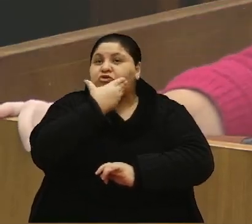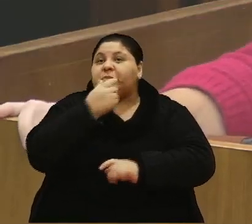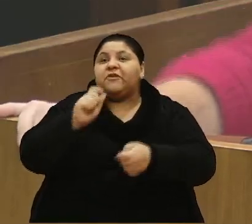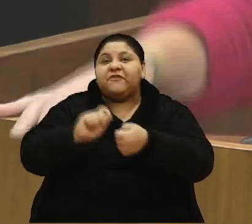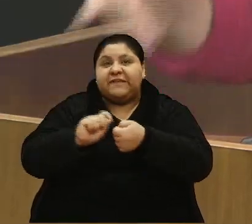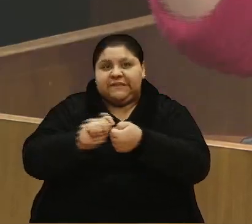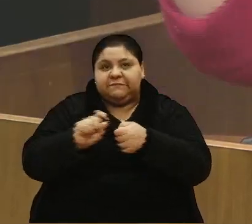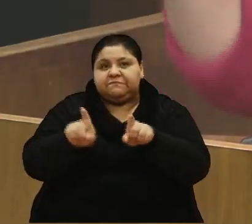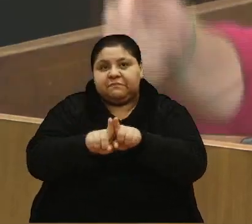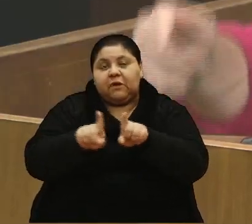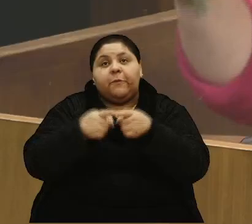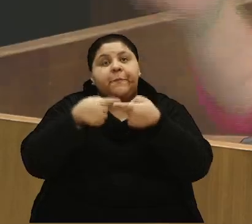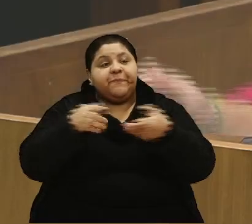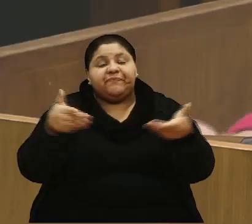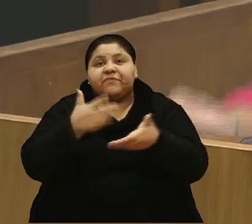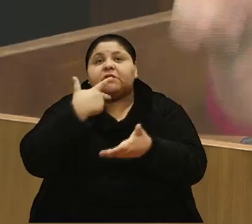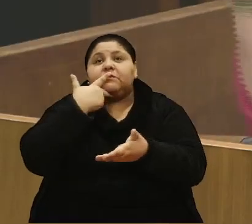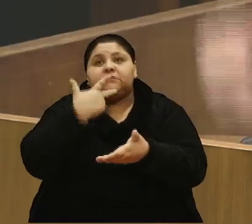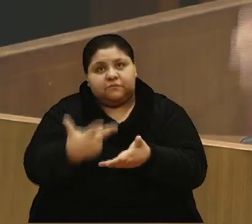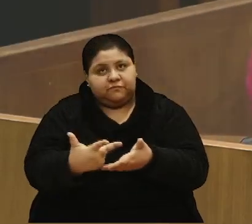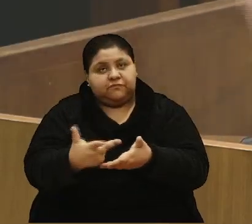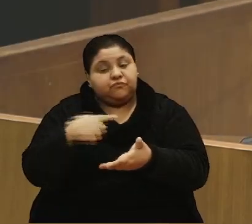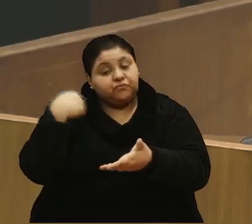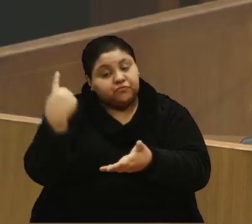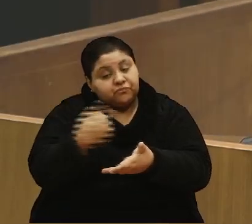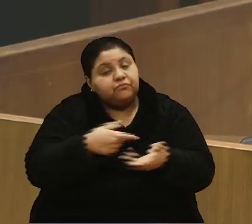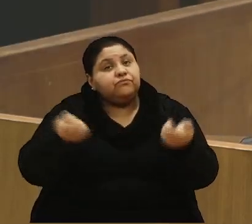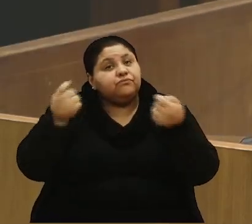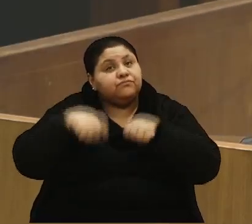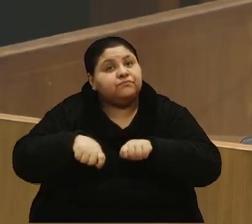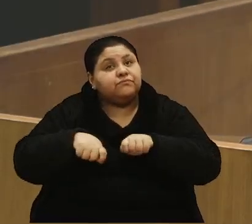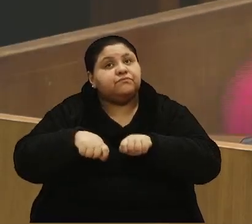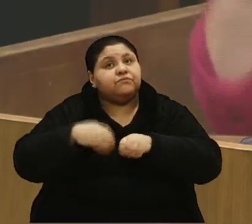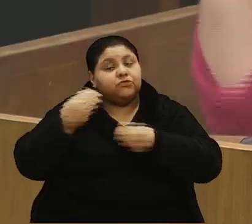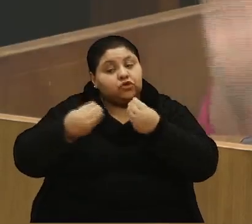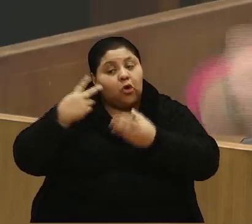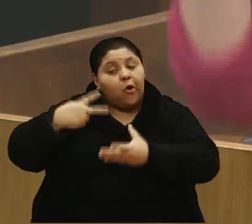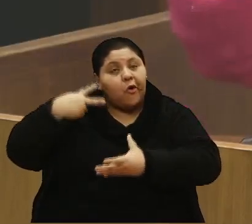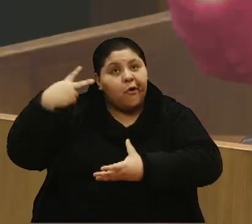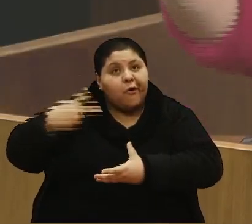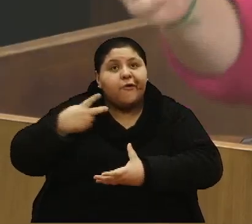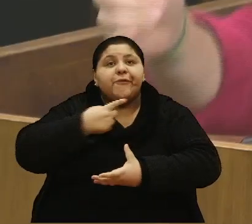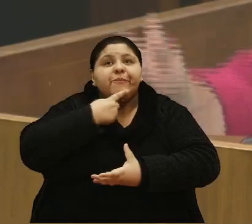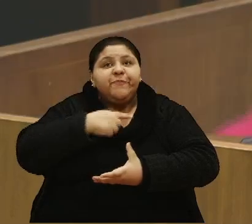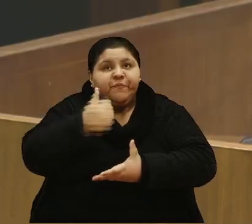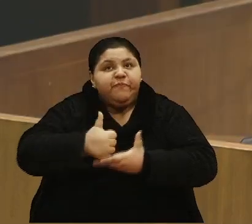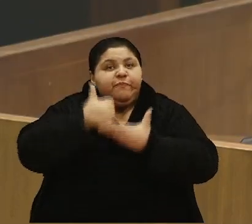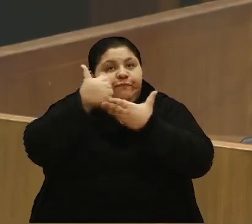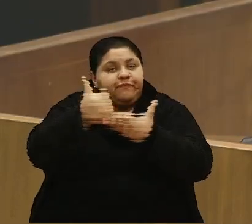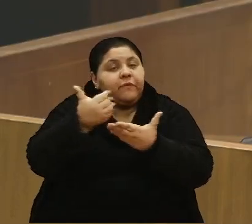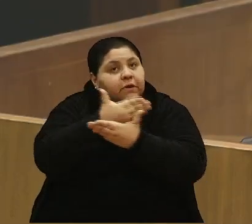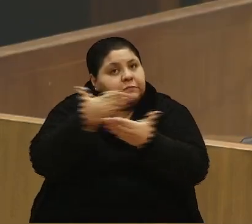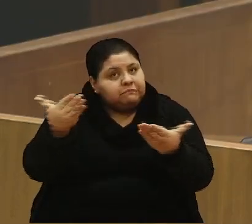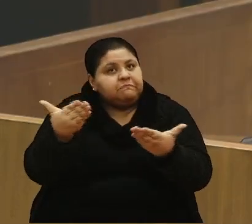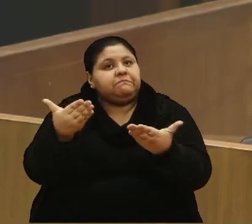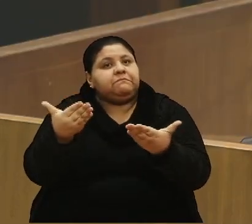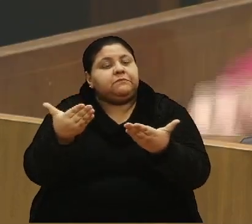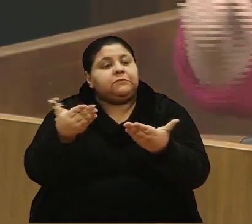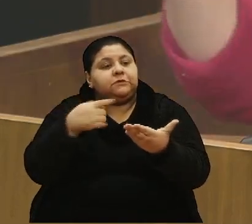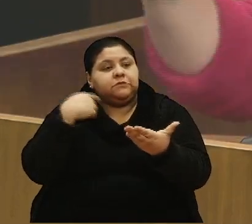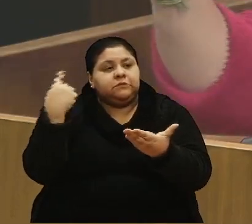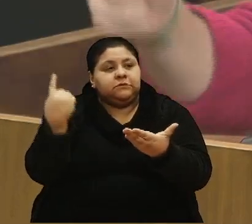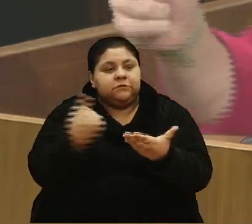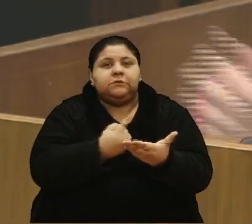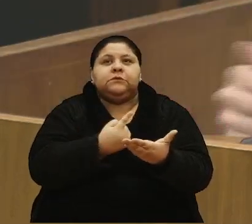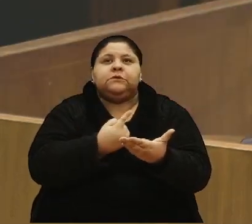isso também. Mas eu estou dizendo que nós precisamos, enquanto parlamento, e gostaríamos do apoio dos nobres colegas, da gente poder,